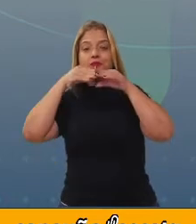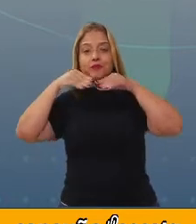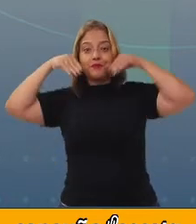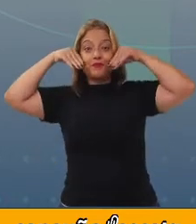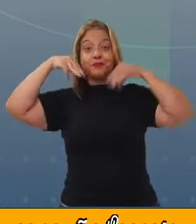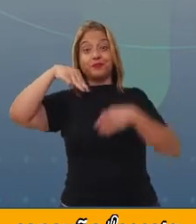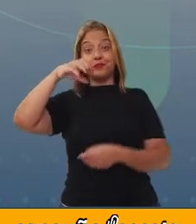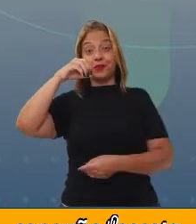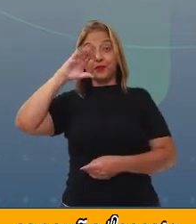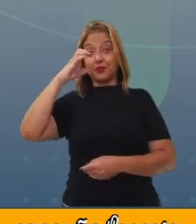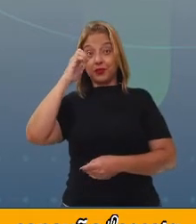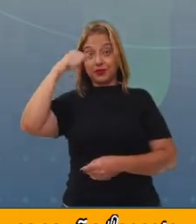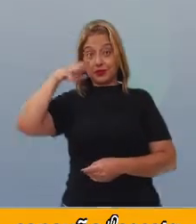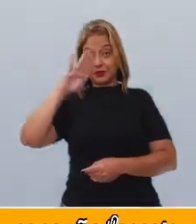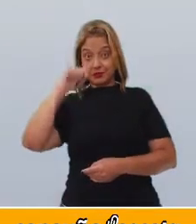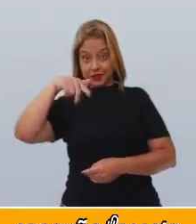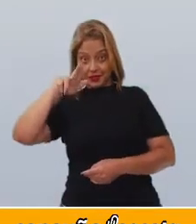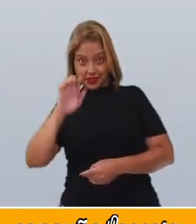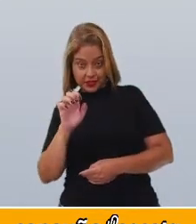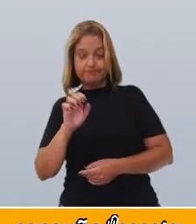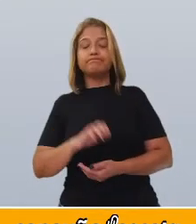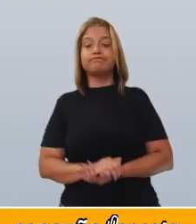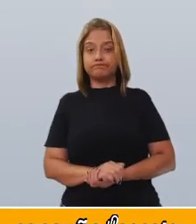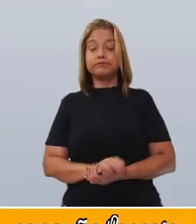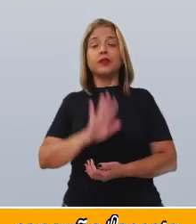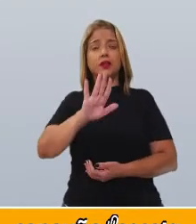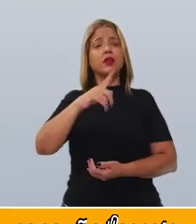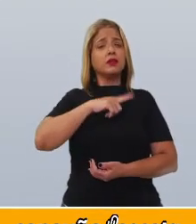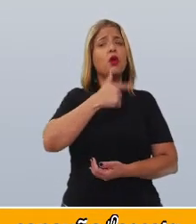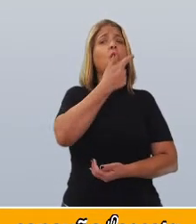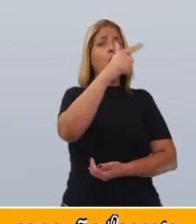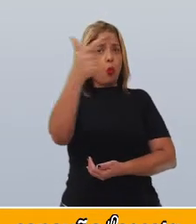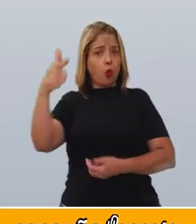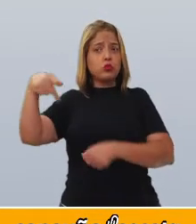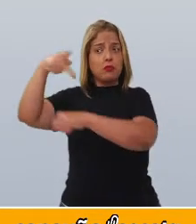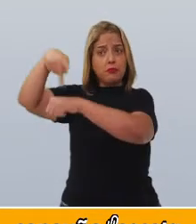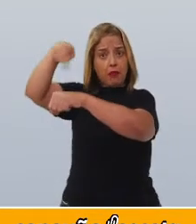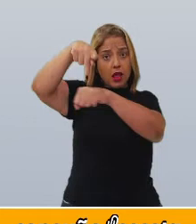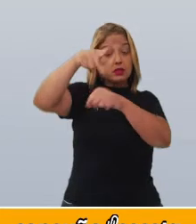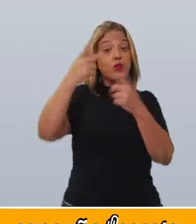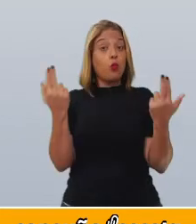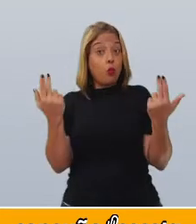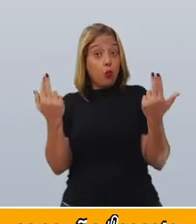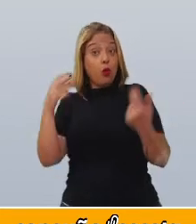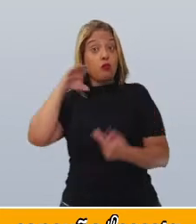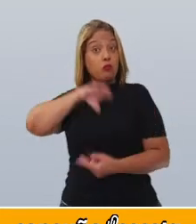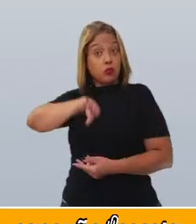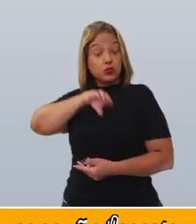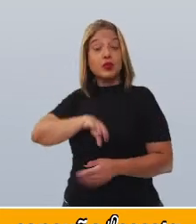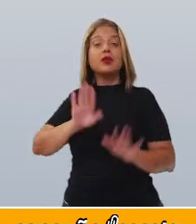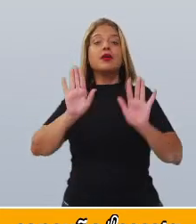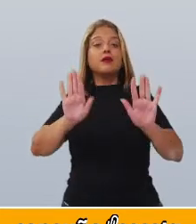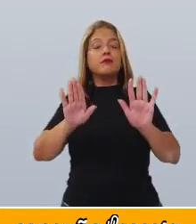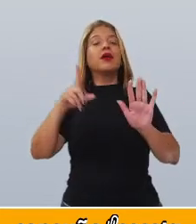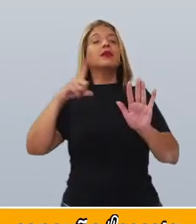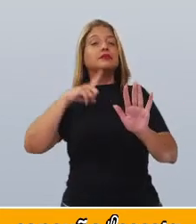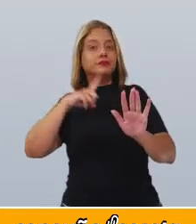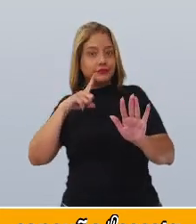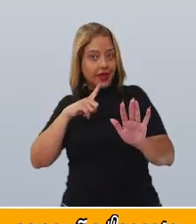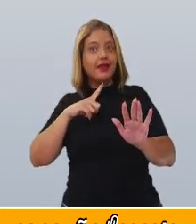Só que, apesar de outros países falarem a mesma língua que nós, existem formas